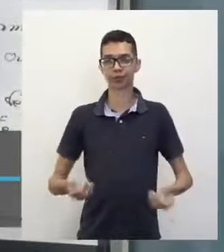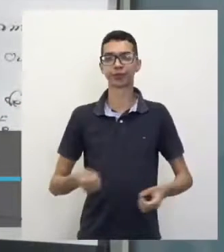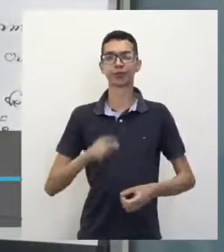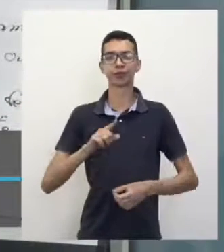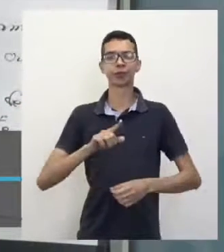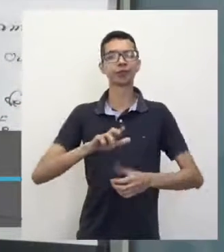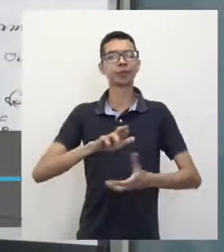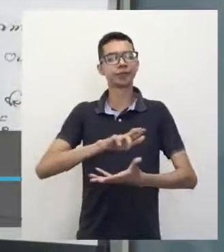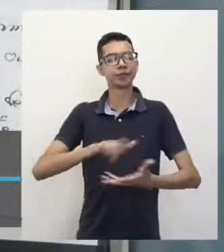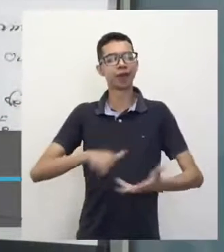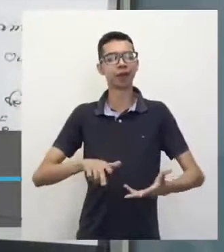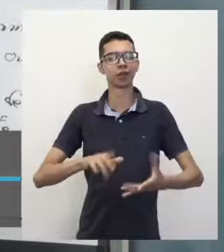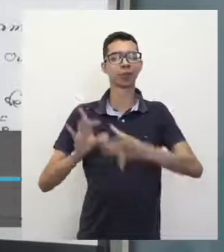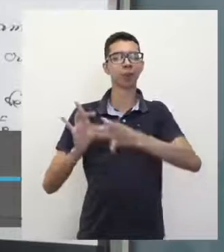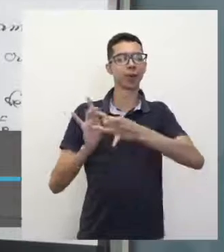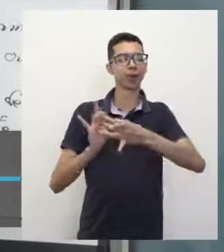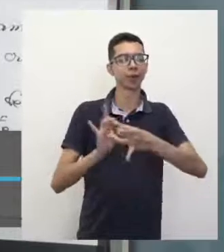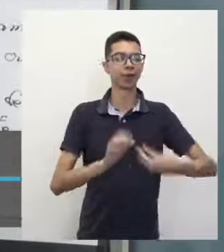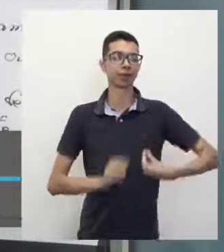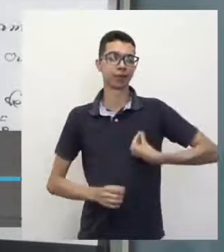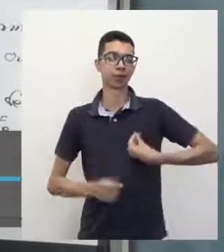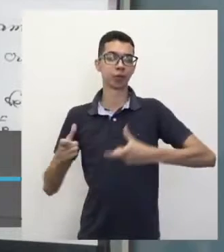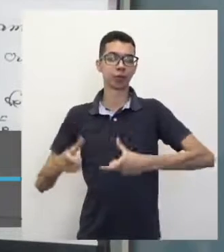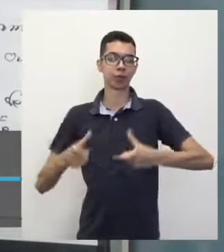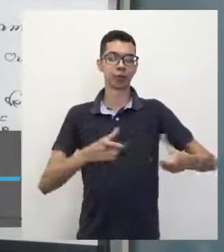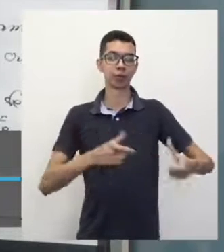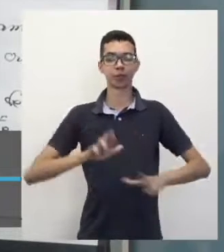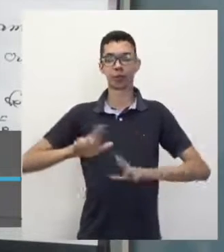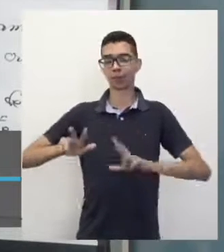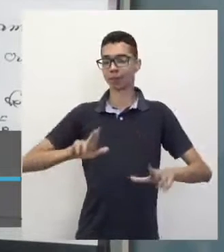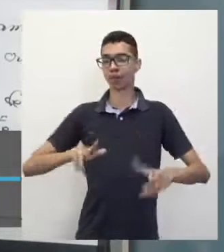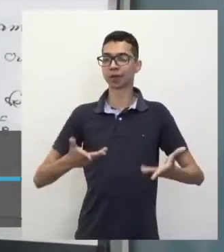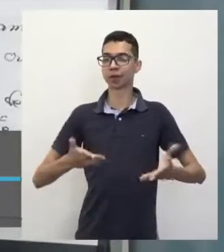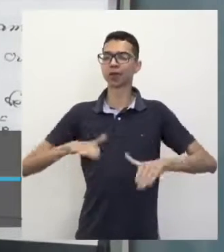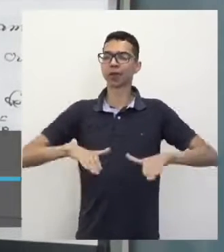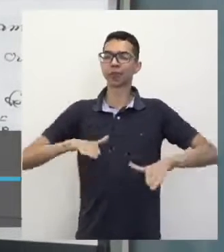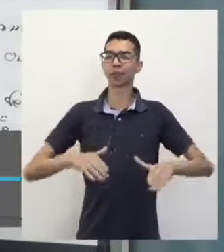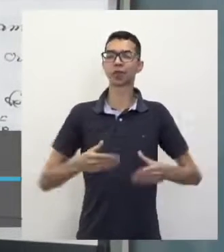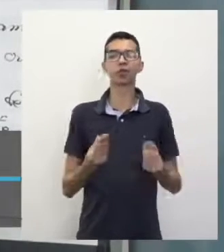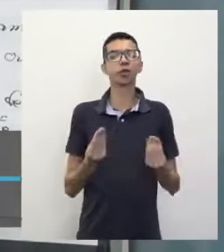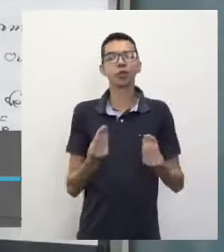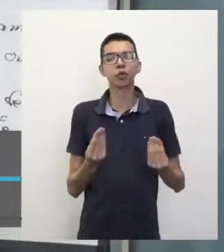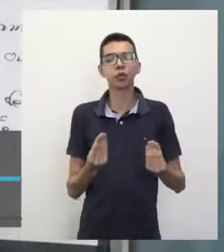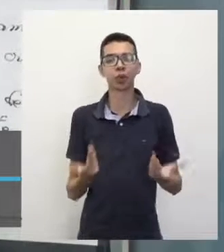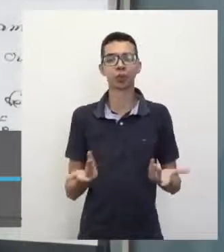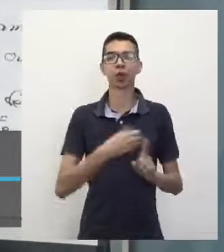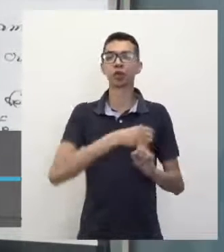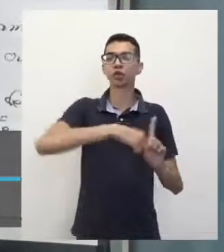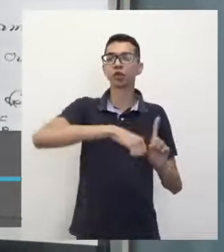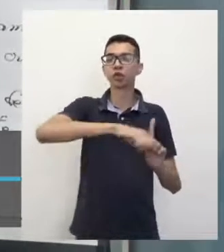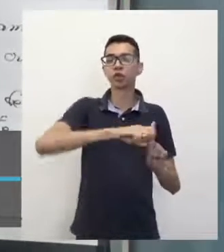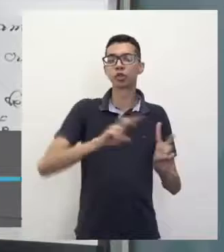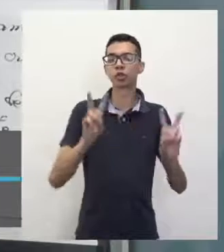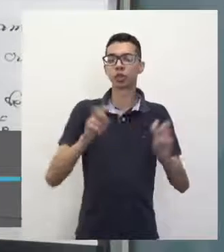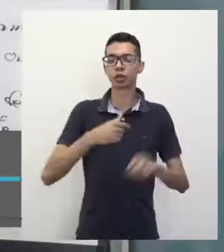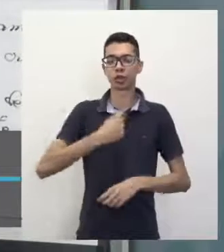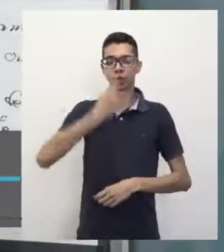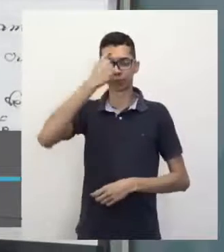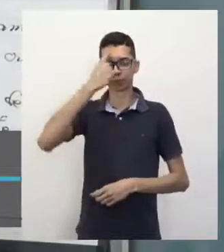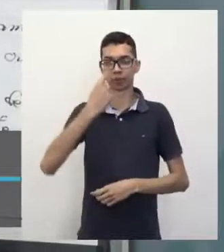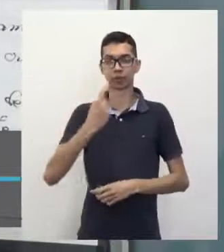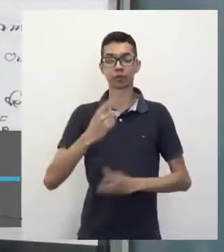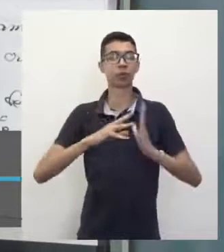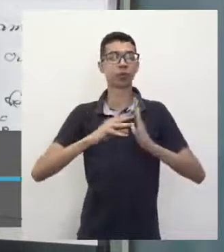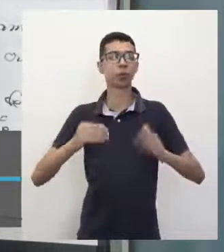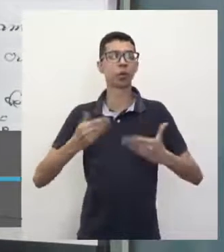contextos diferentes, muitas vezes, aí a questão da dimensão social é quando eu penso qual o destino que minha obra vai ter